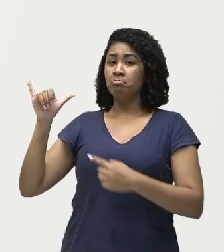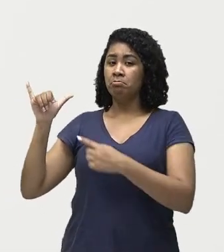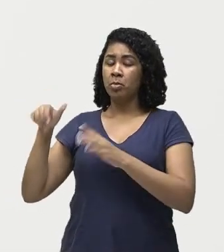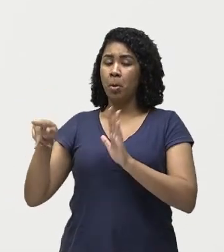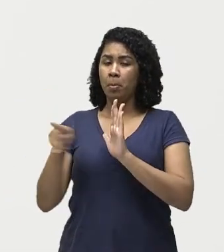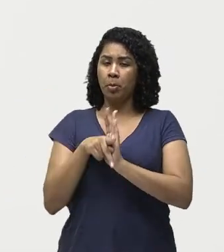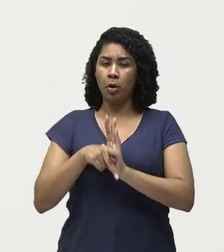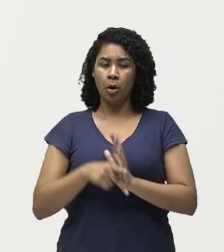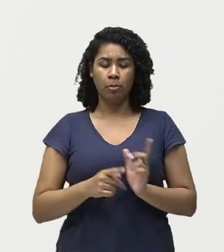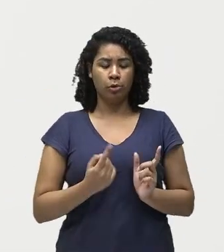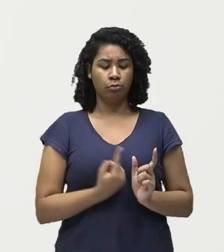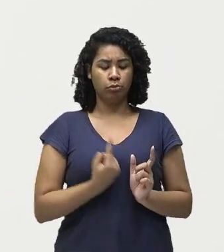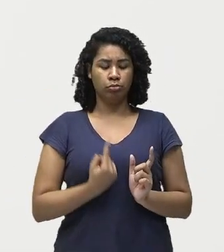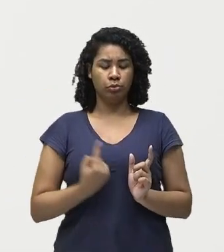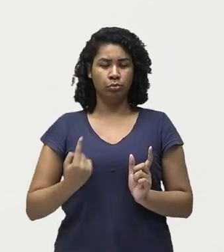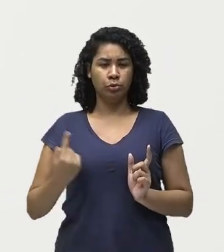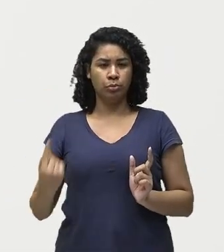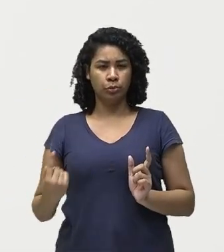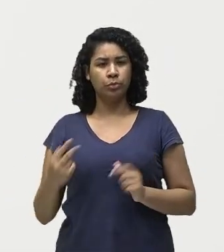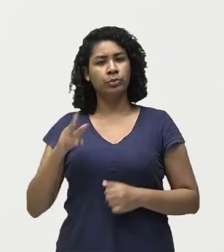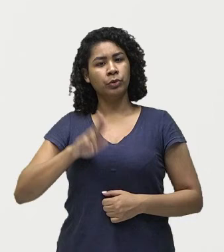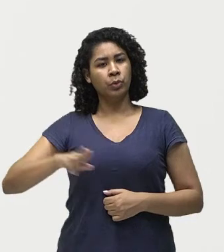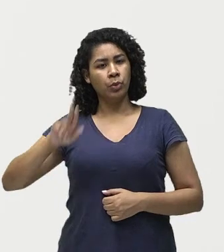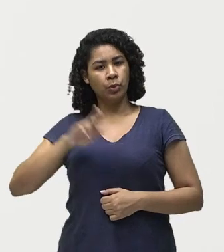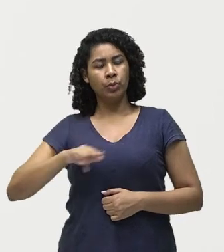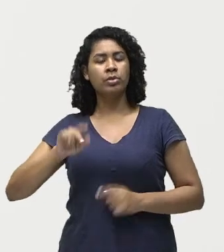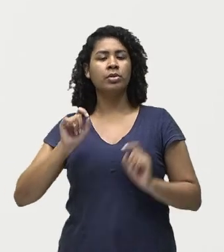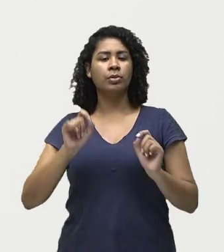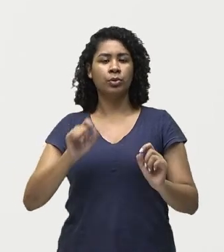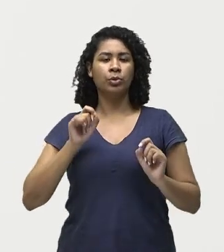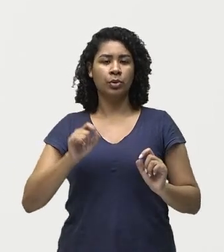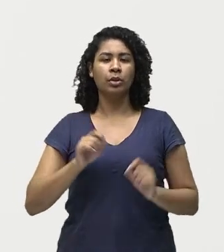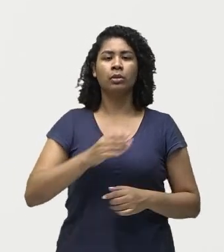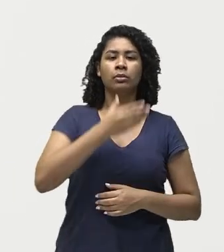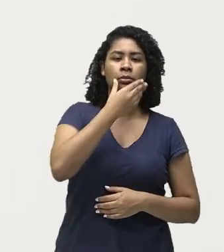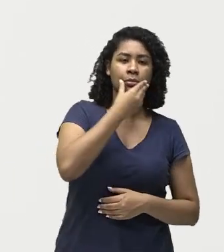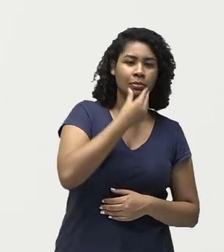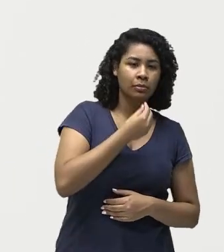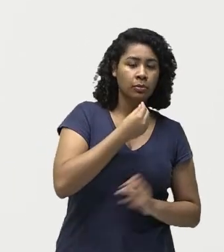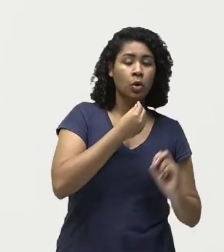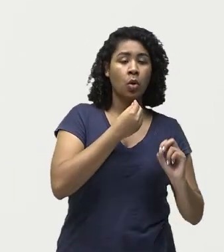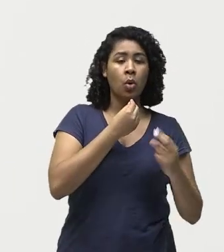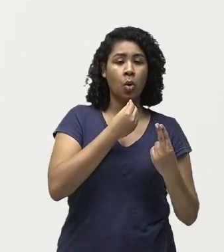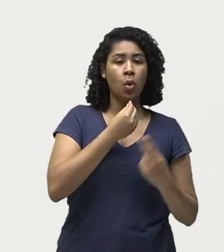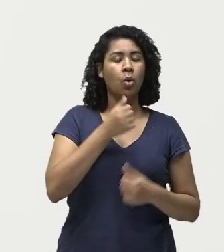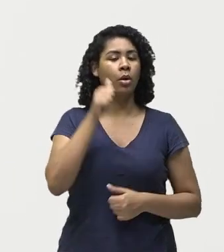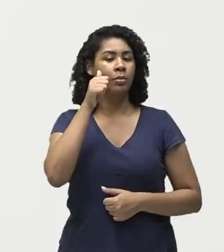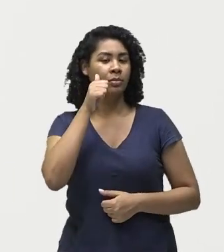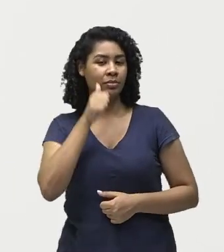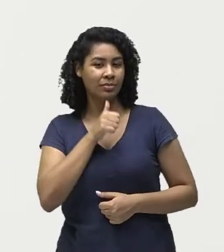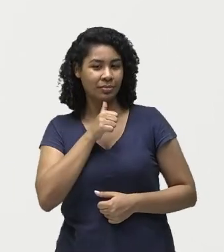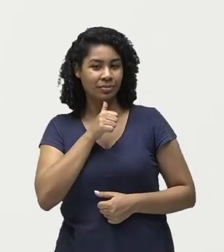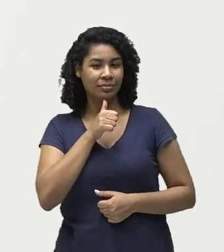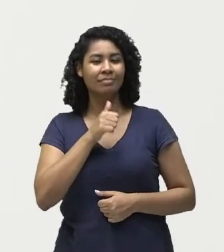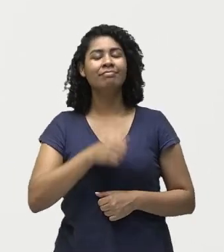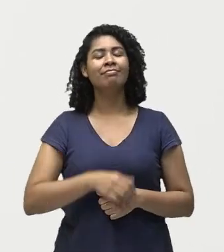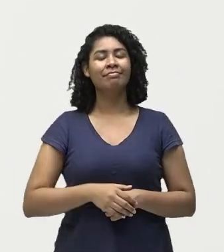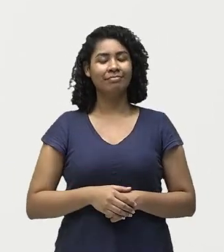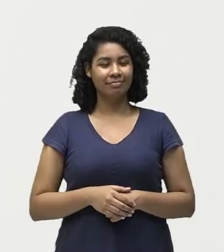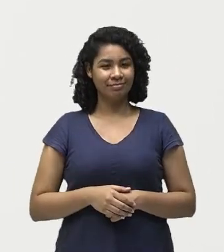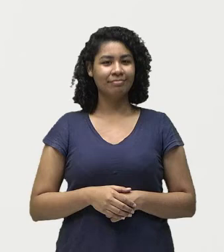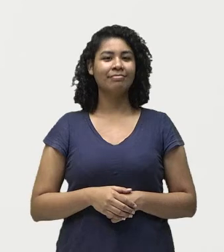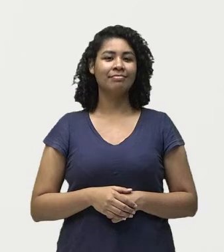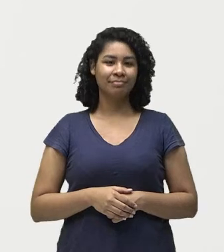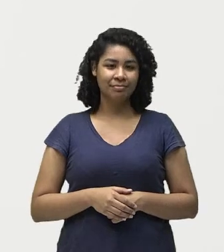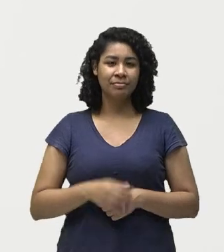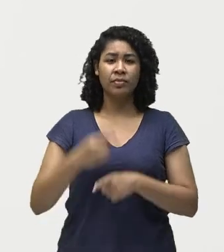e serve tanto para o masculino quanto para o feminino. Ele significa eles ou elas. E